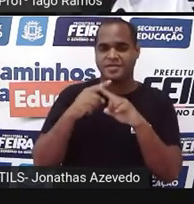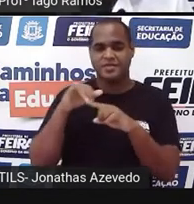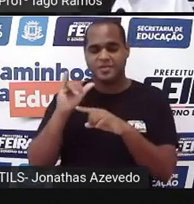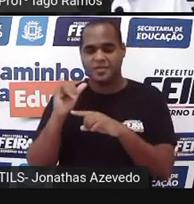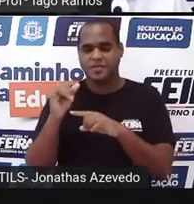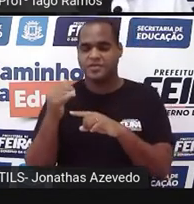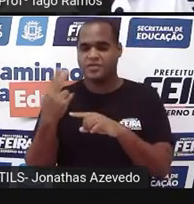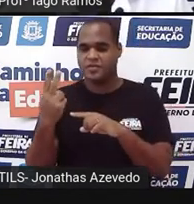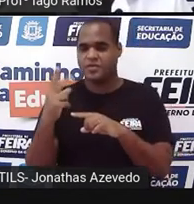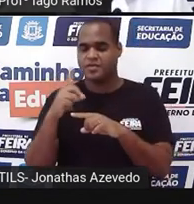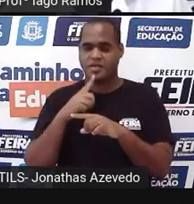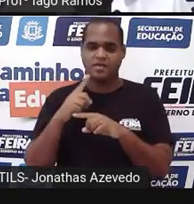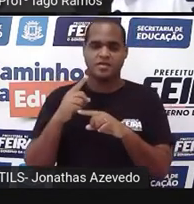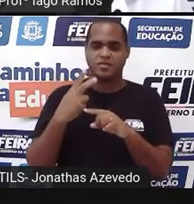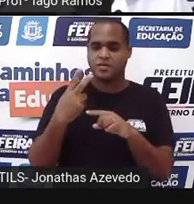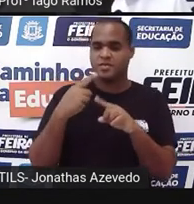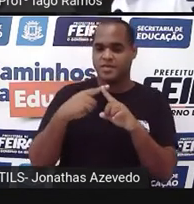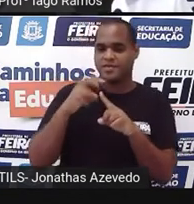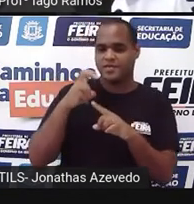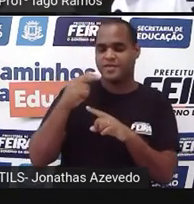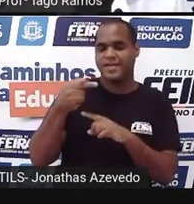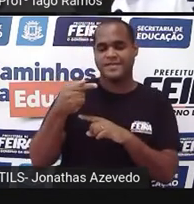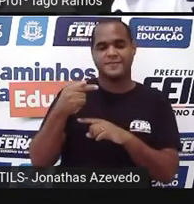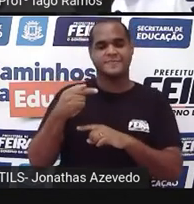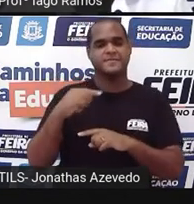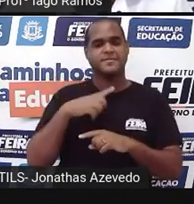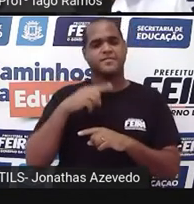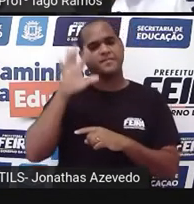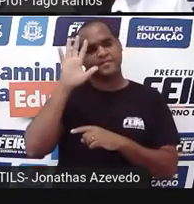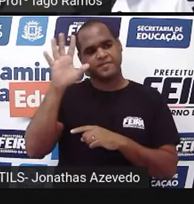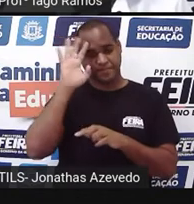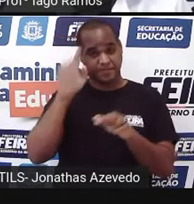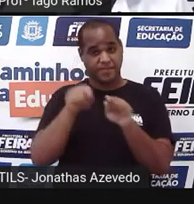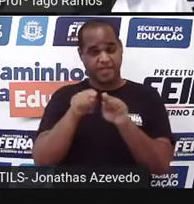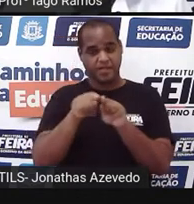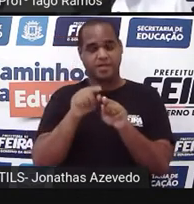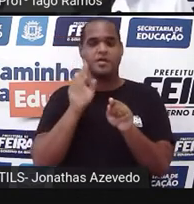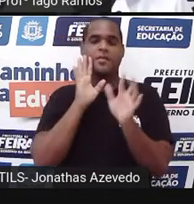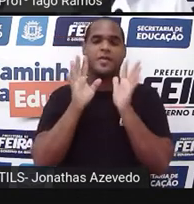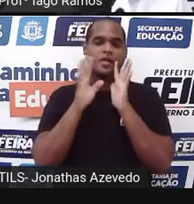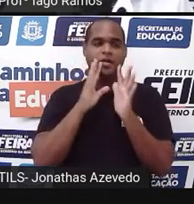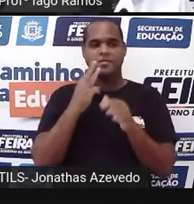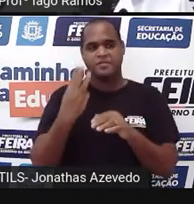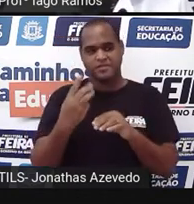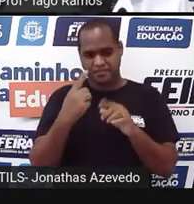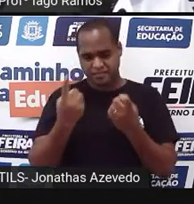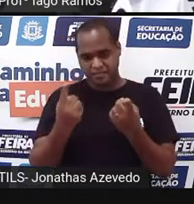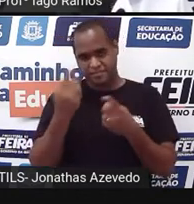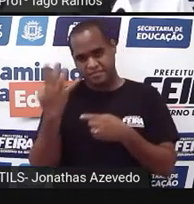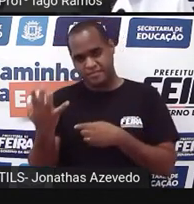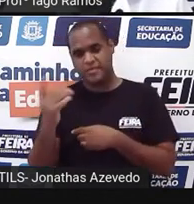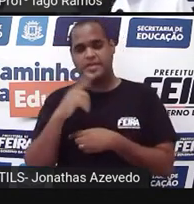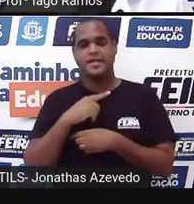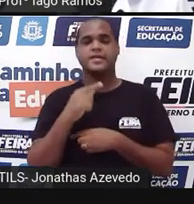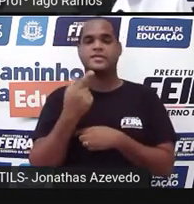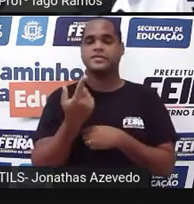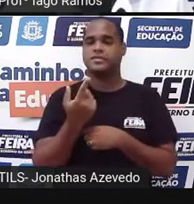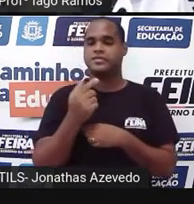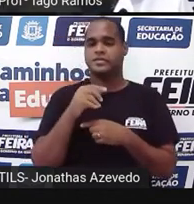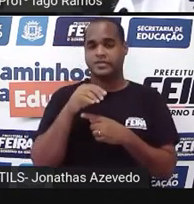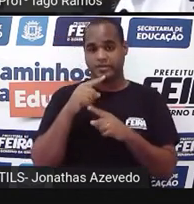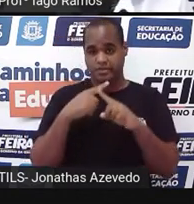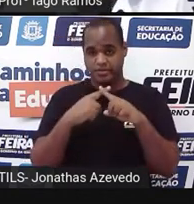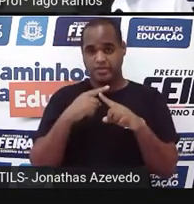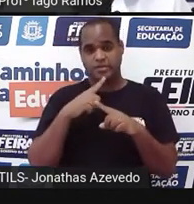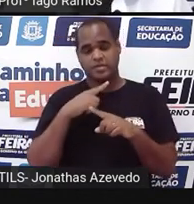2 + 5 = 7 e a gente também pensou na possibilidade de ser três e quatro porque se x é preciso Y é